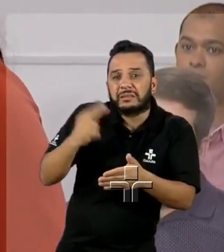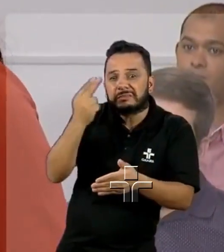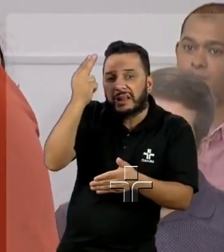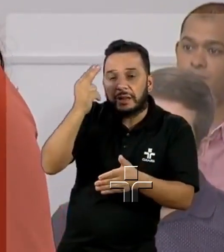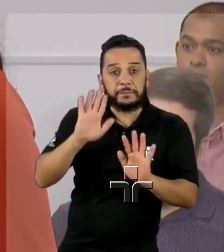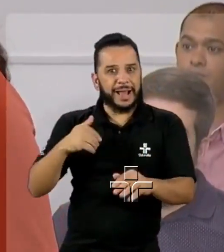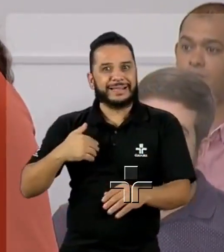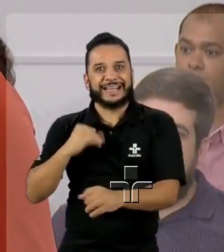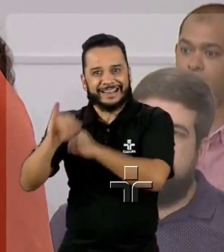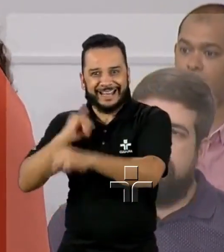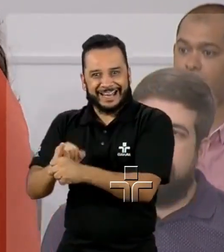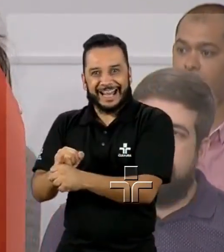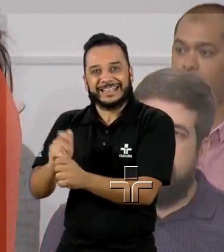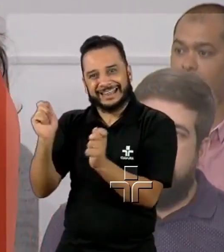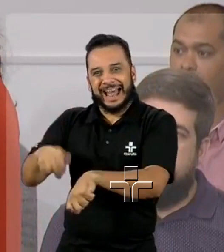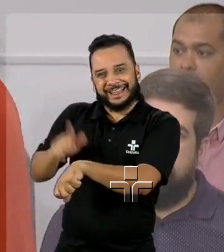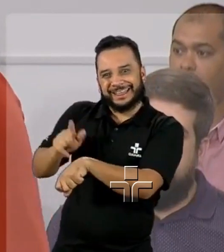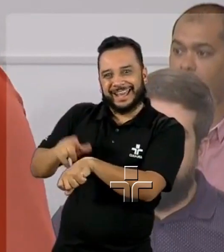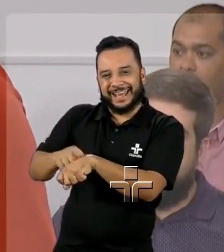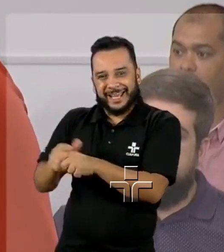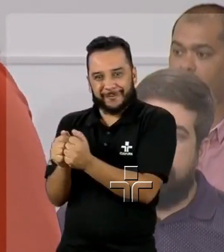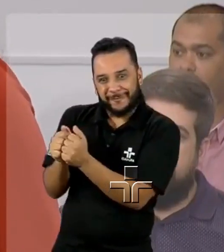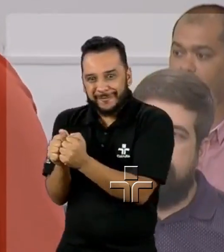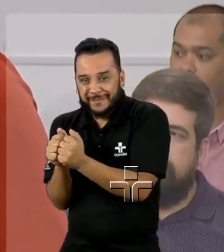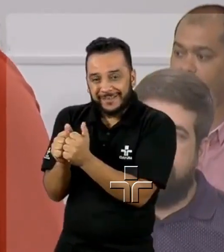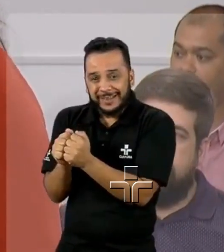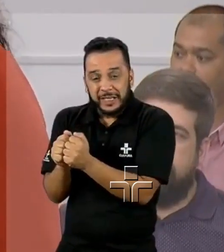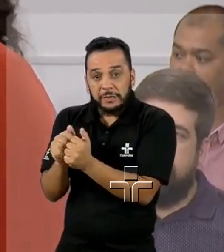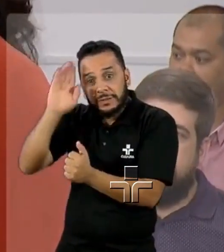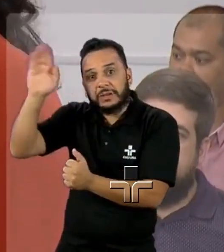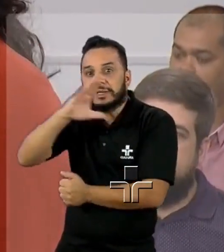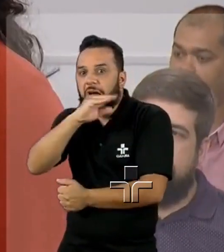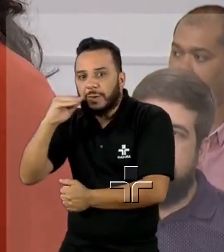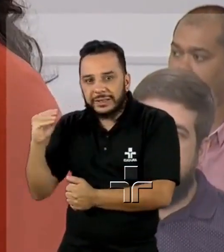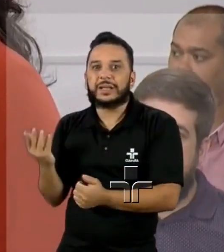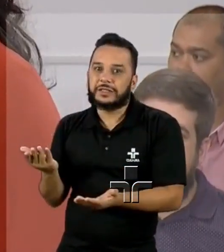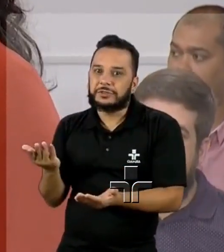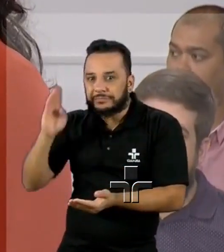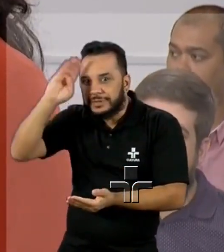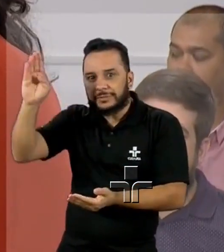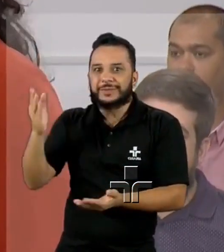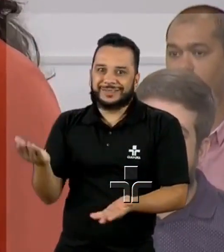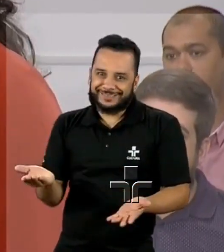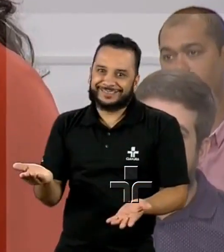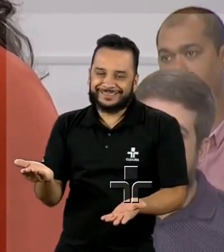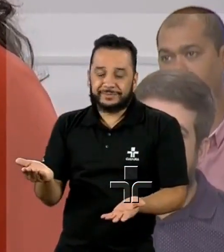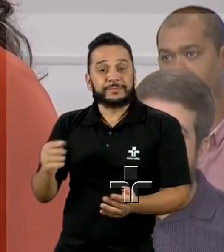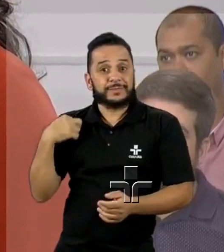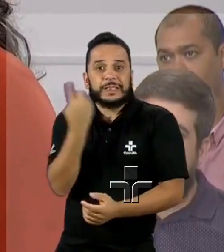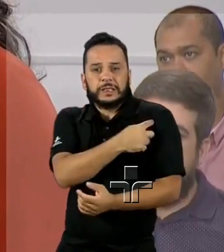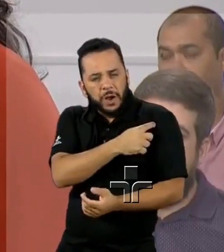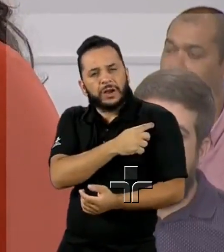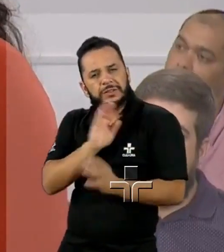na internet, realmente, para os adolescentes principalmente. Esse tempo que gastamos nas